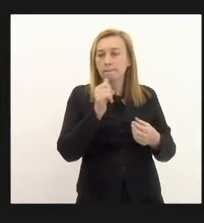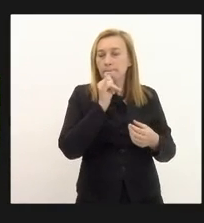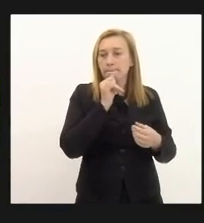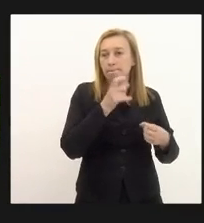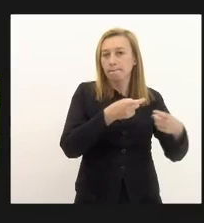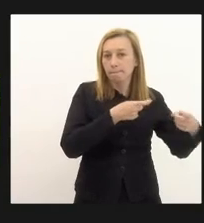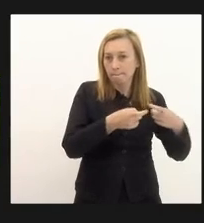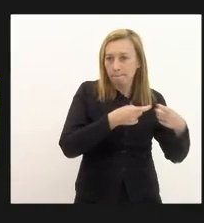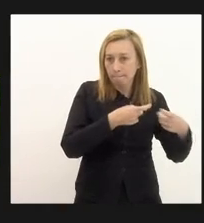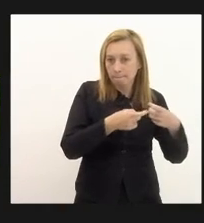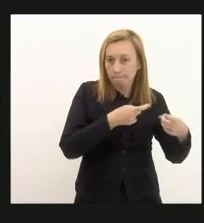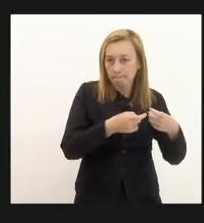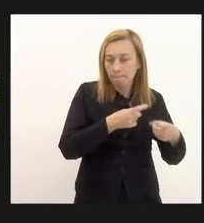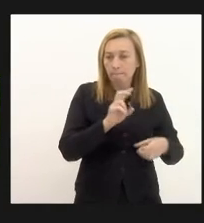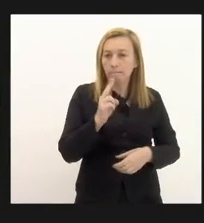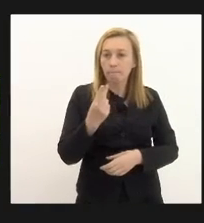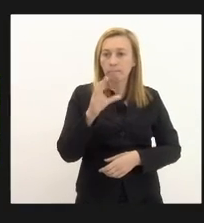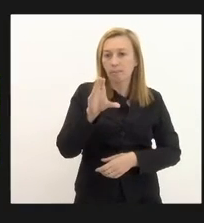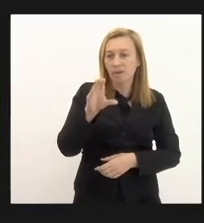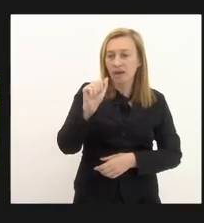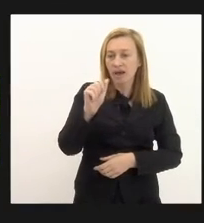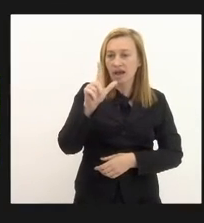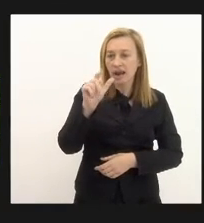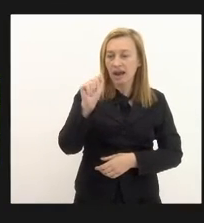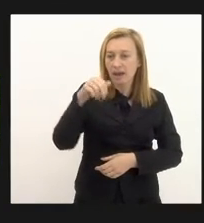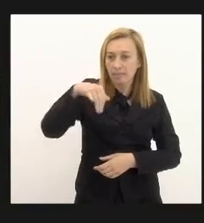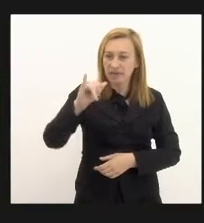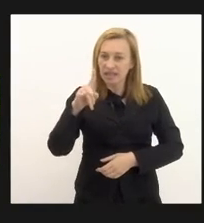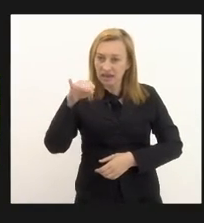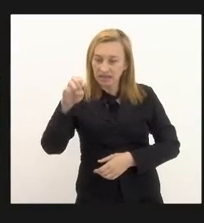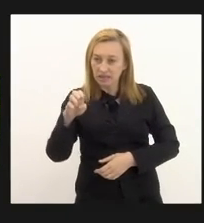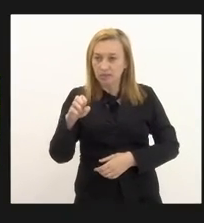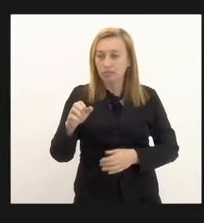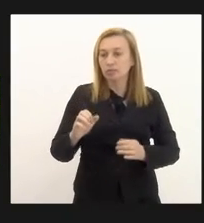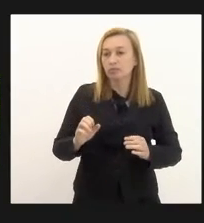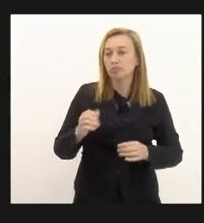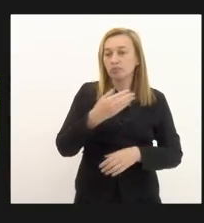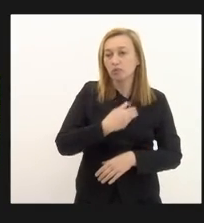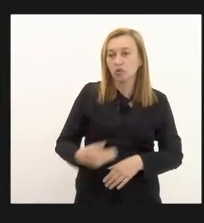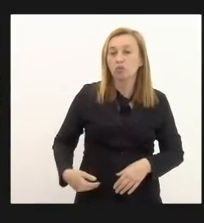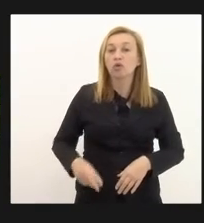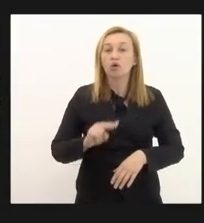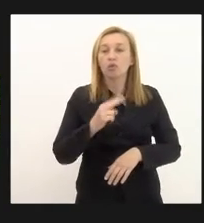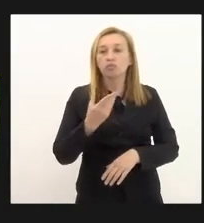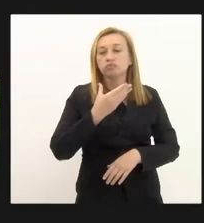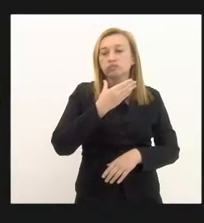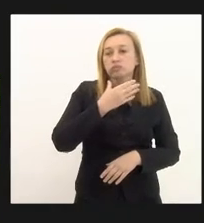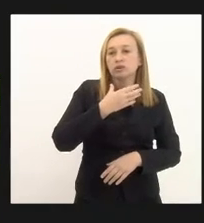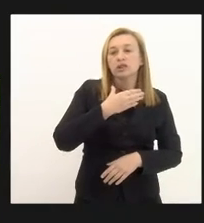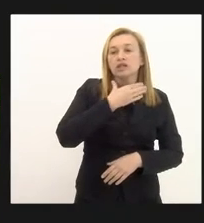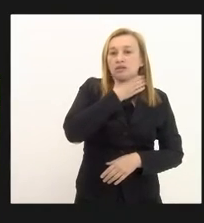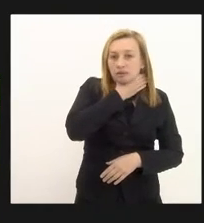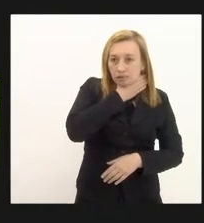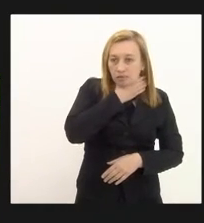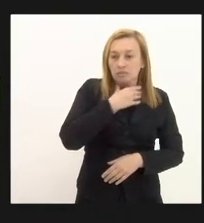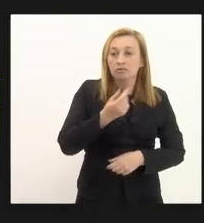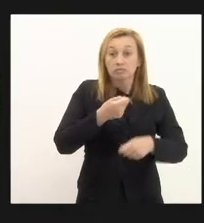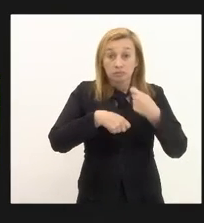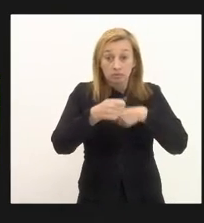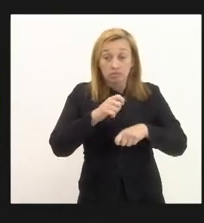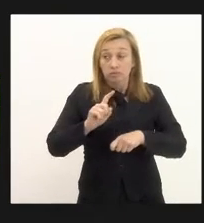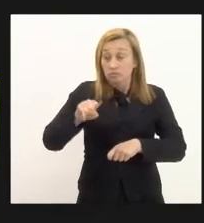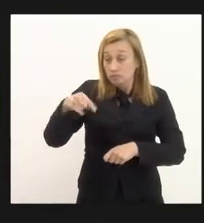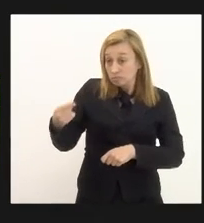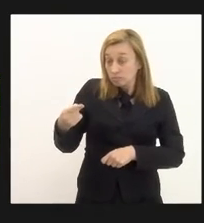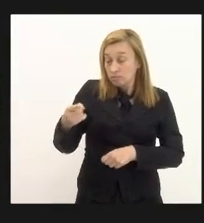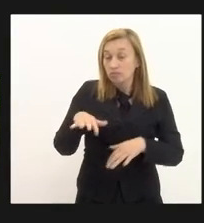calamidade pública que é o que nós estamos vivendo como grave crise econômica etc